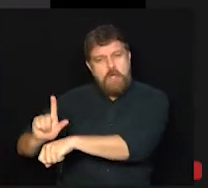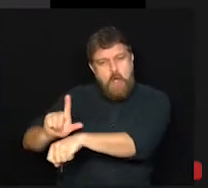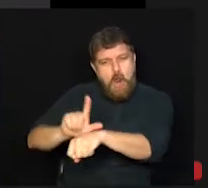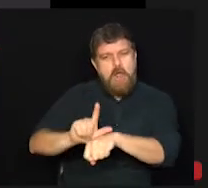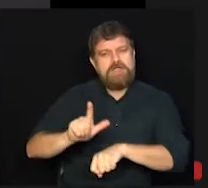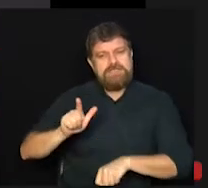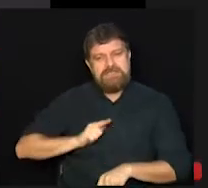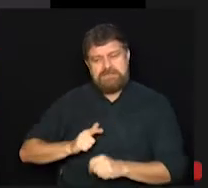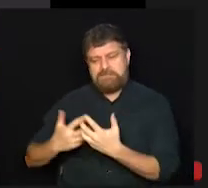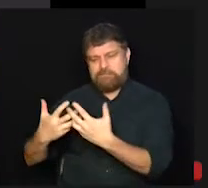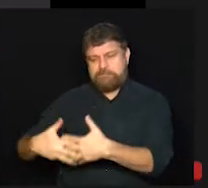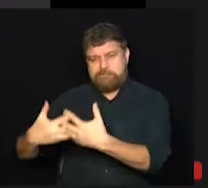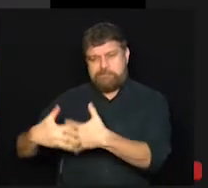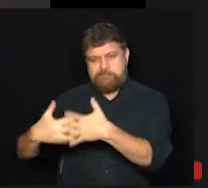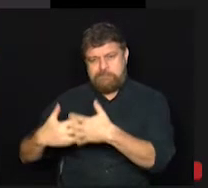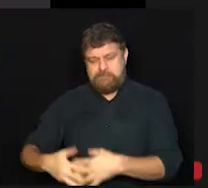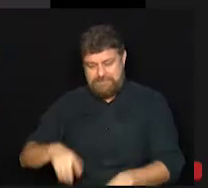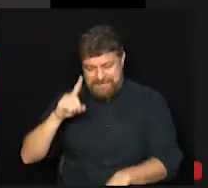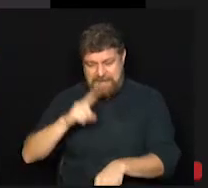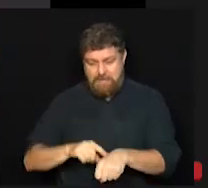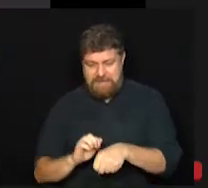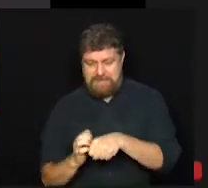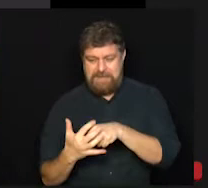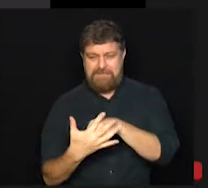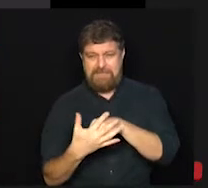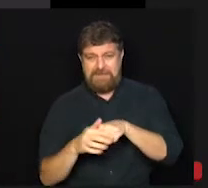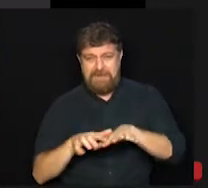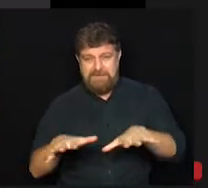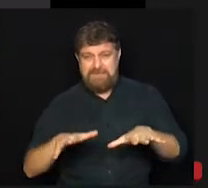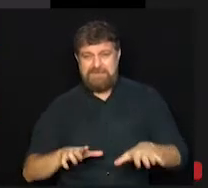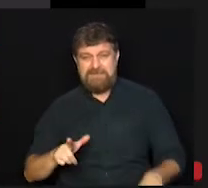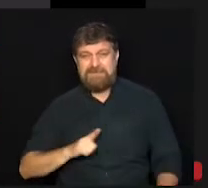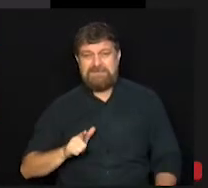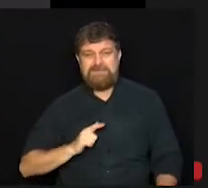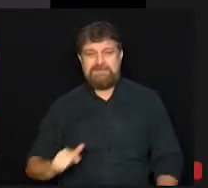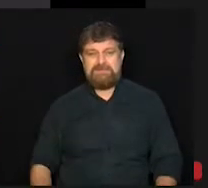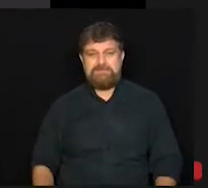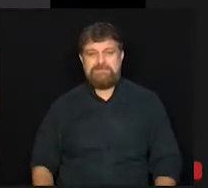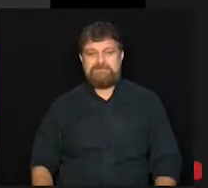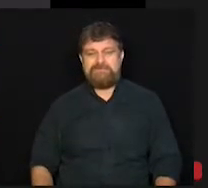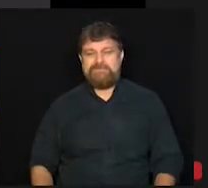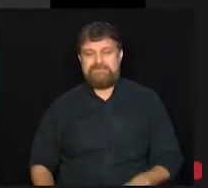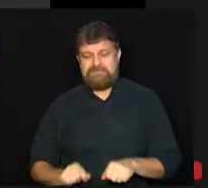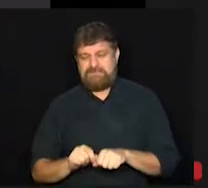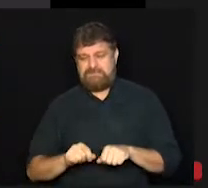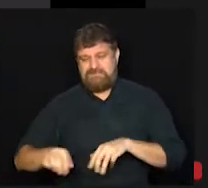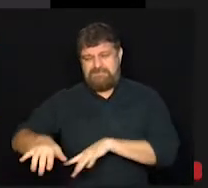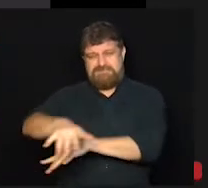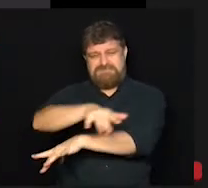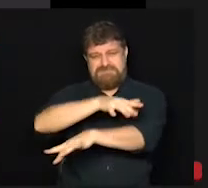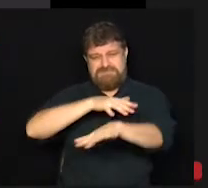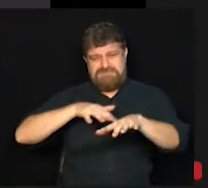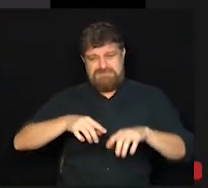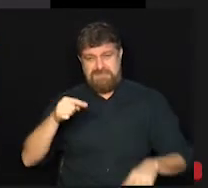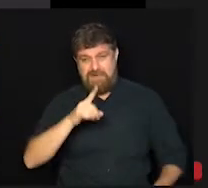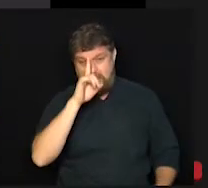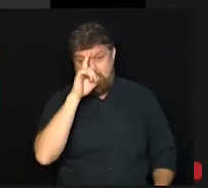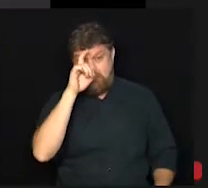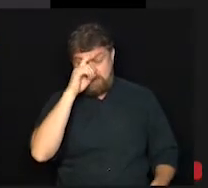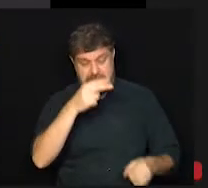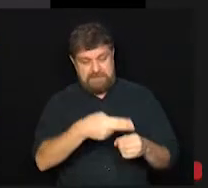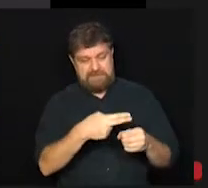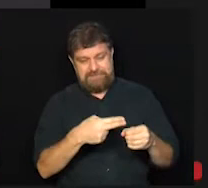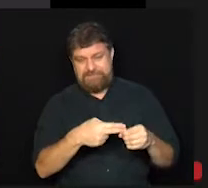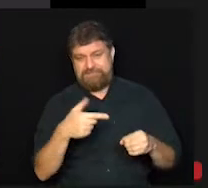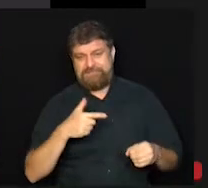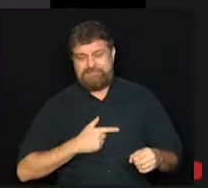tudo isso nesse momento de pandemia se tornou uma grande concentração de pandemia, em particular o Hospital das Clínicas. Então houve uma